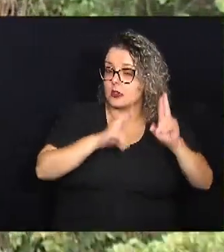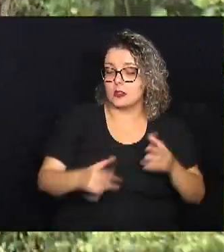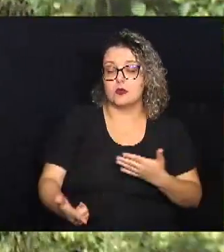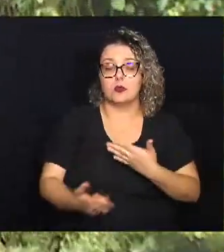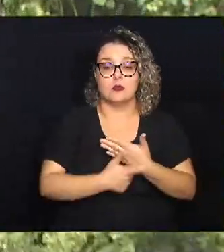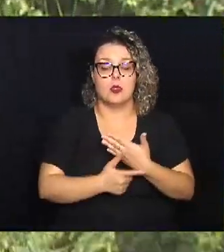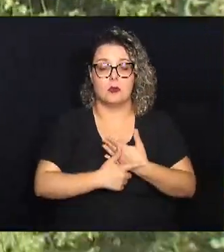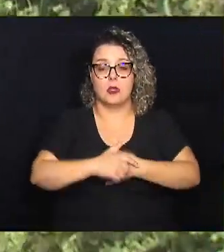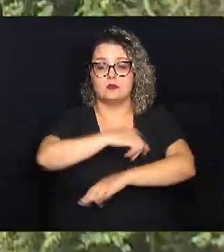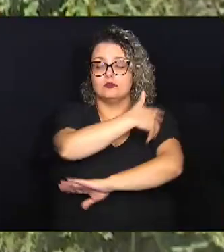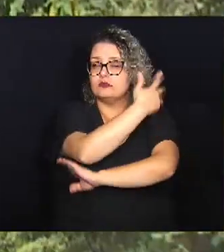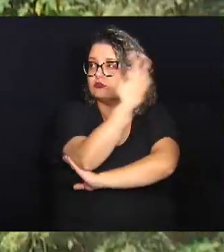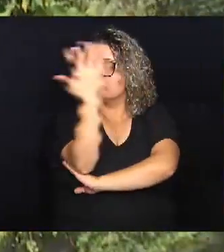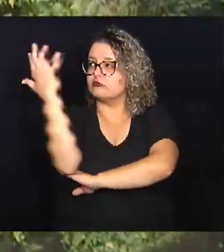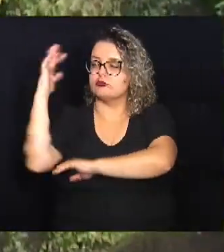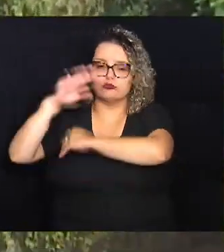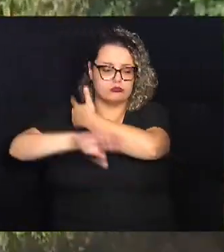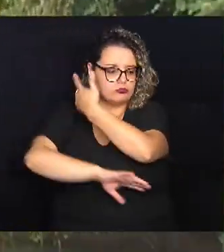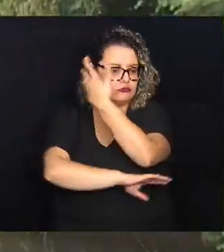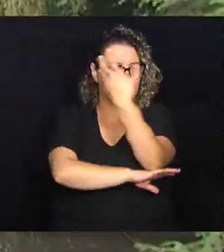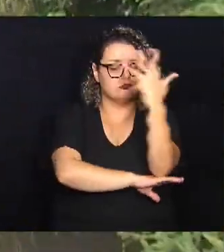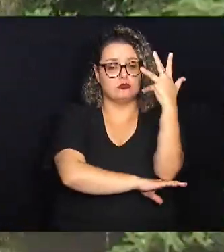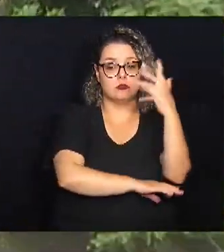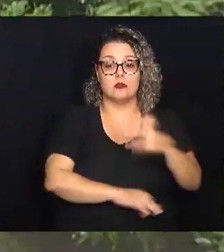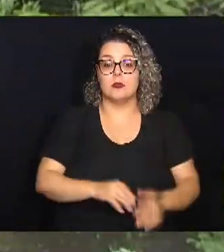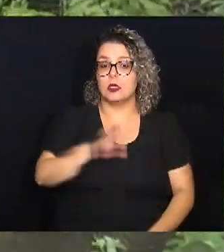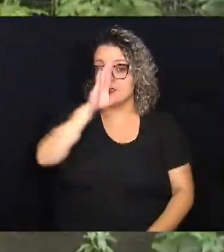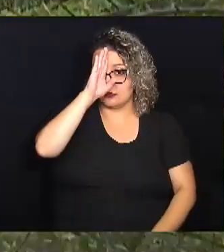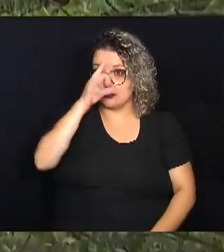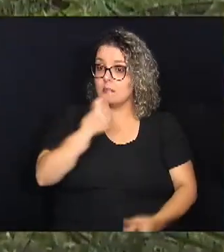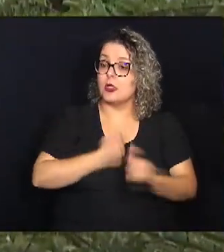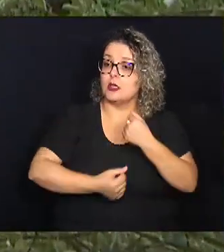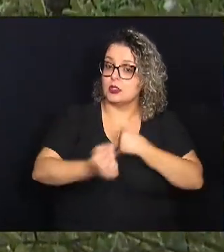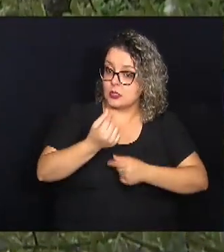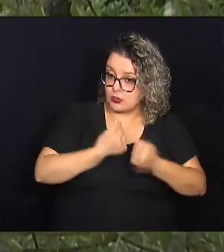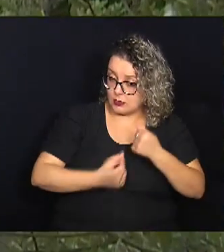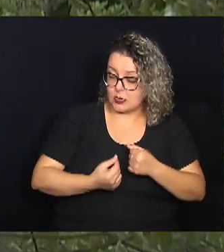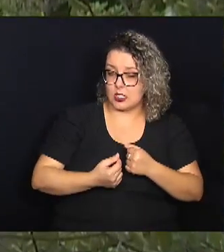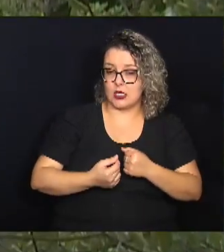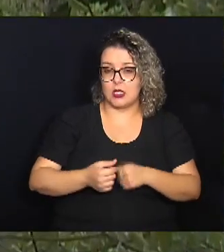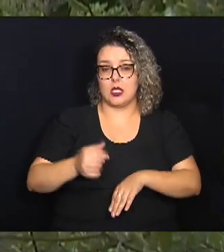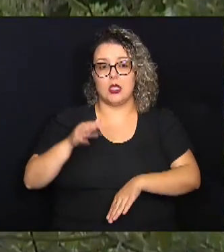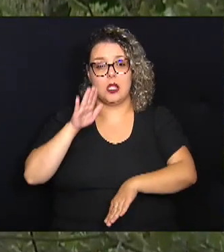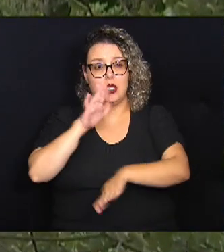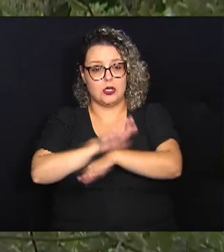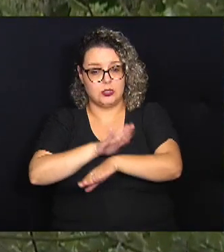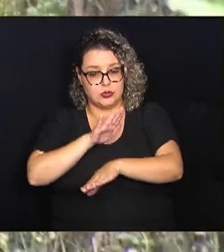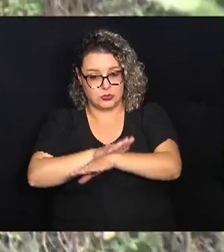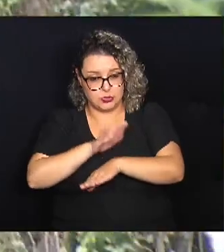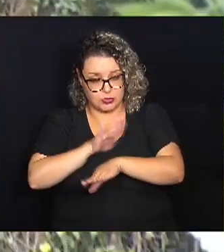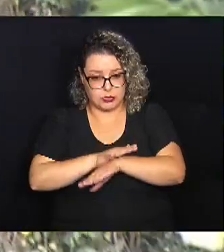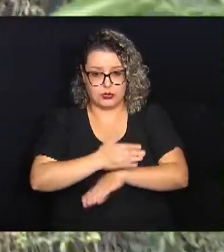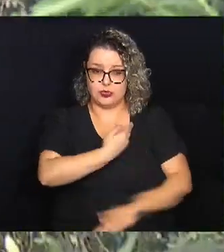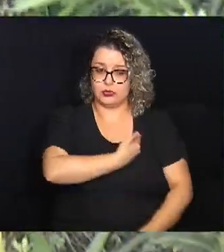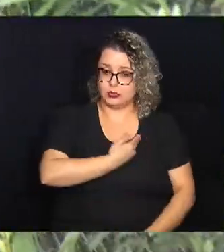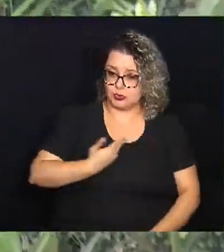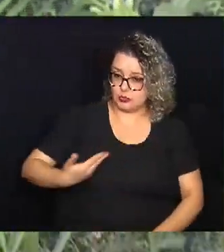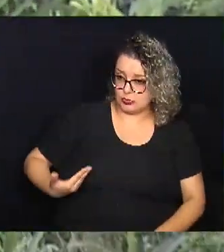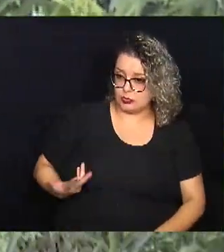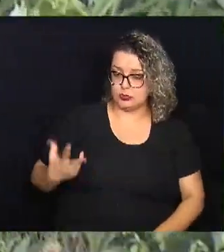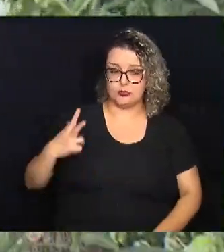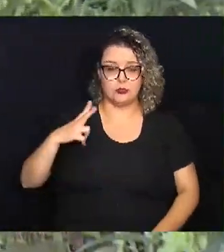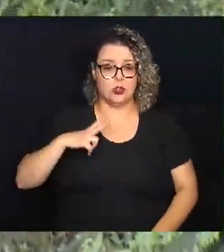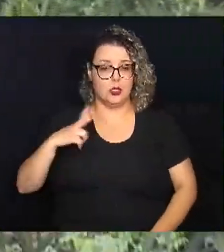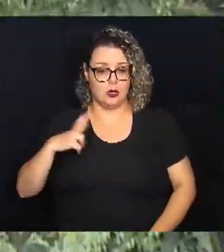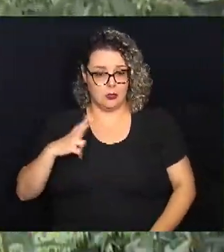florestas, especificamente a perspectiva econômica, remunerando seus proprietários, públicos ou privados,